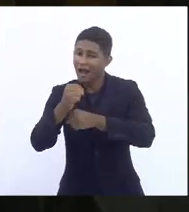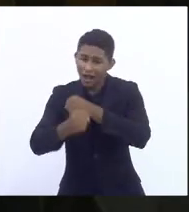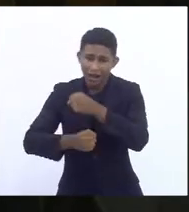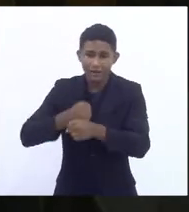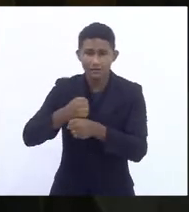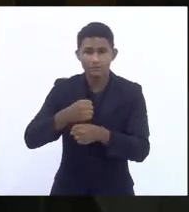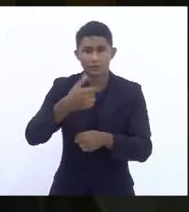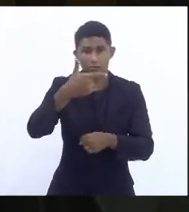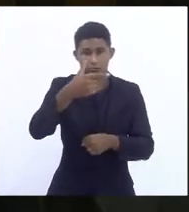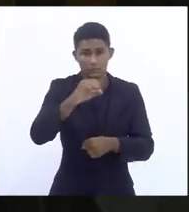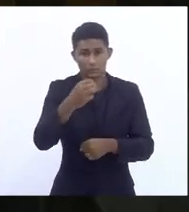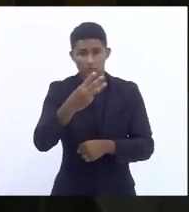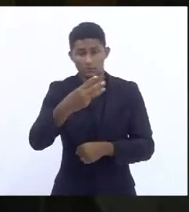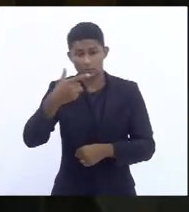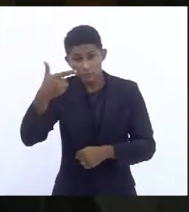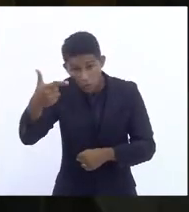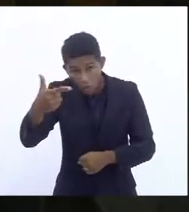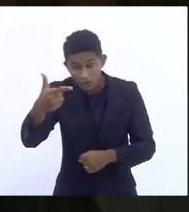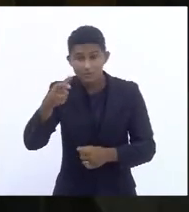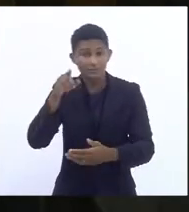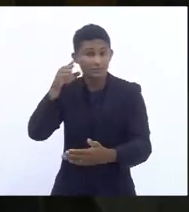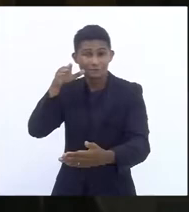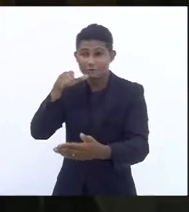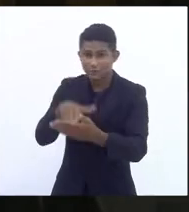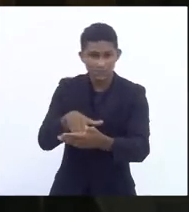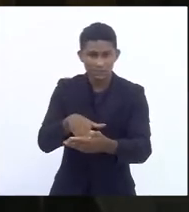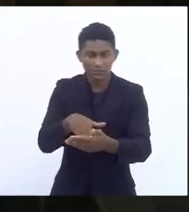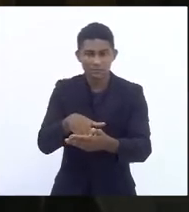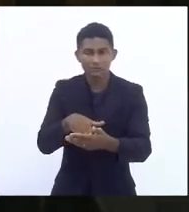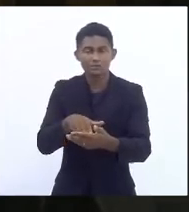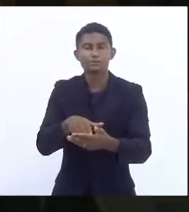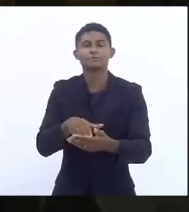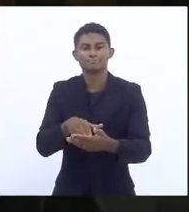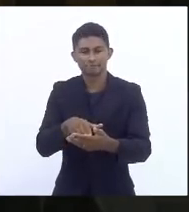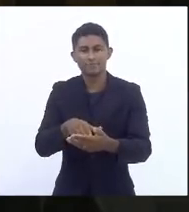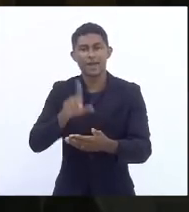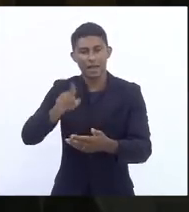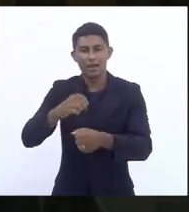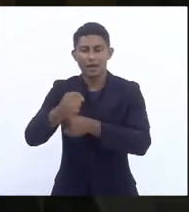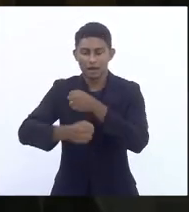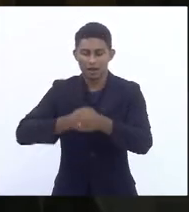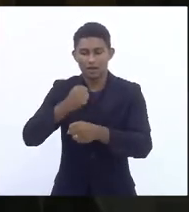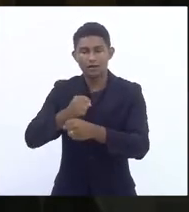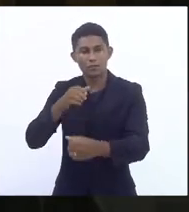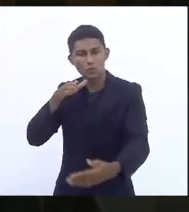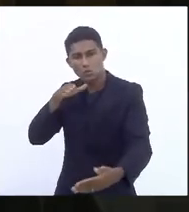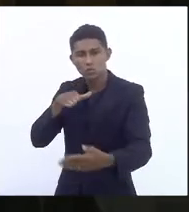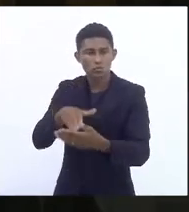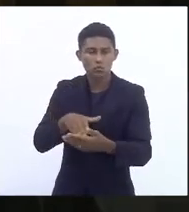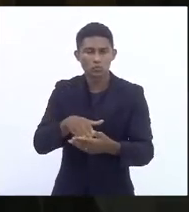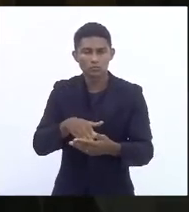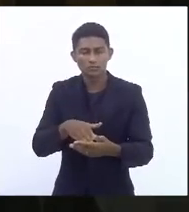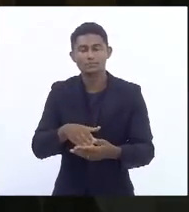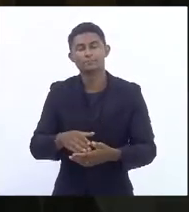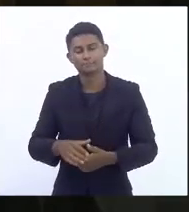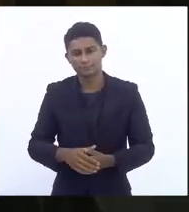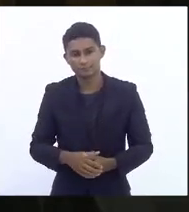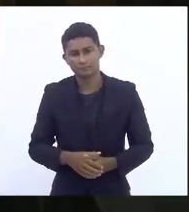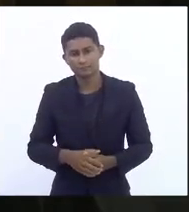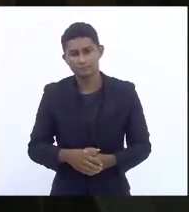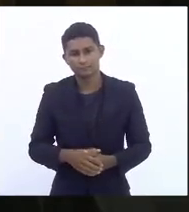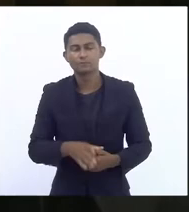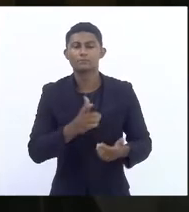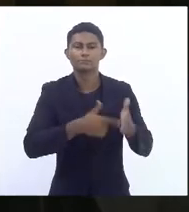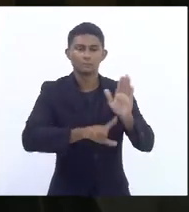data última, segundo o CONFAS, que todos os convênios se extinguem. Está na